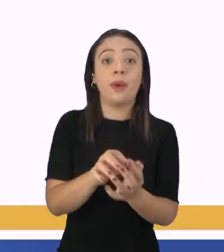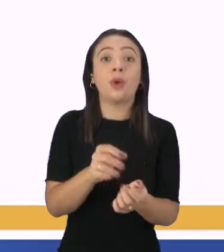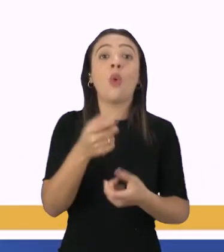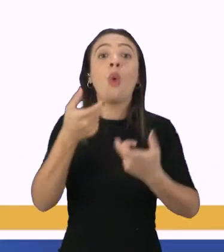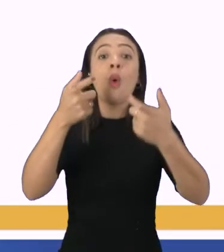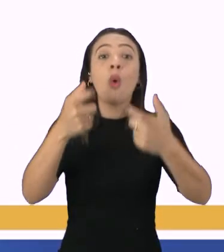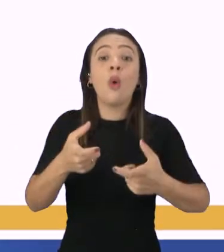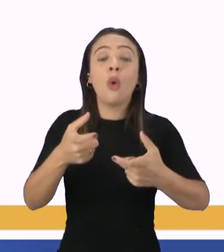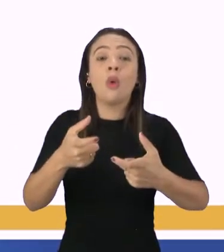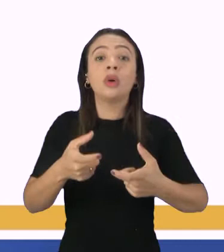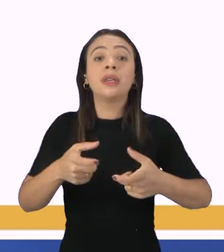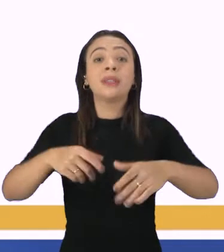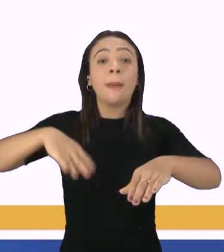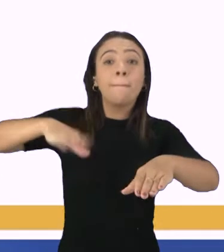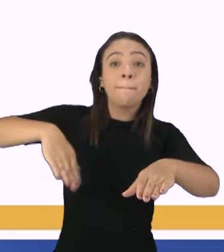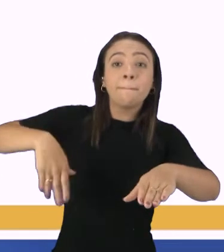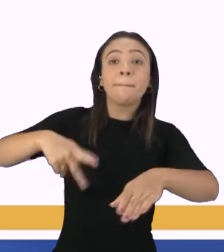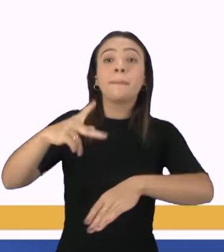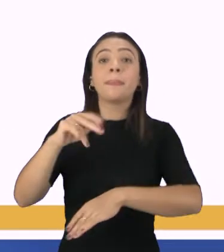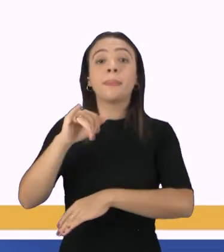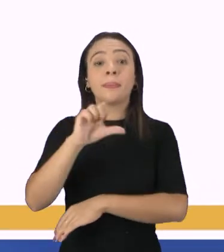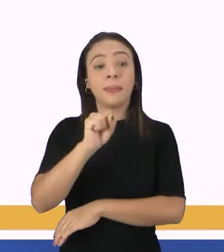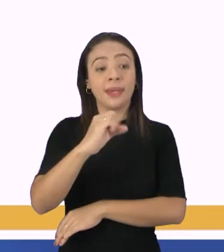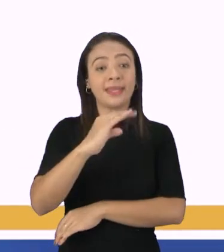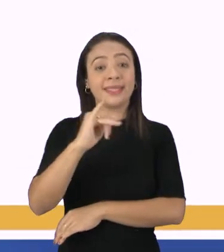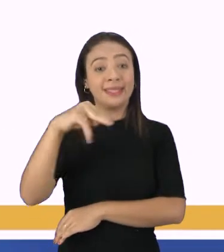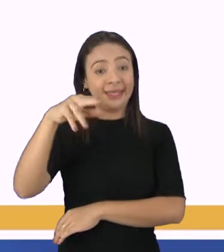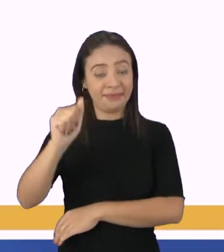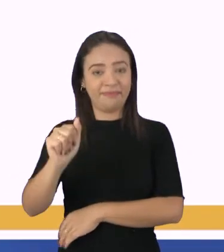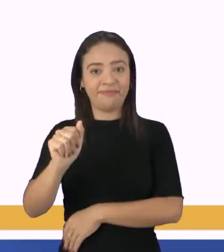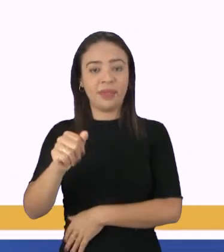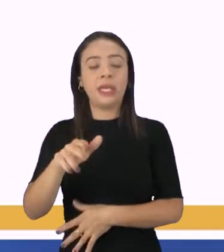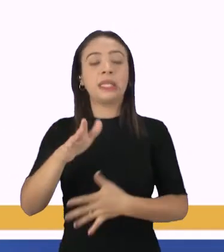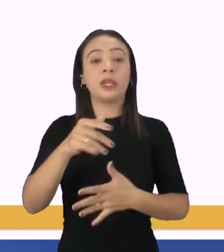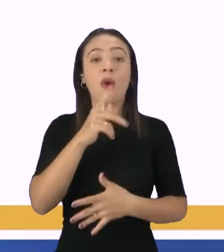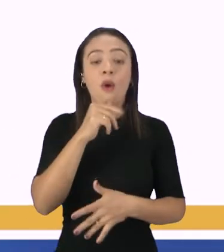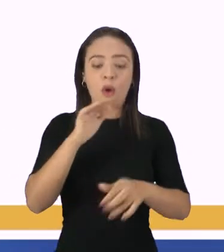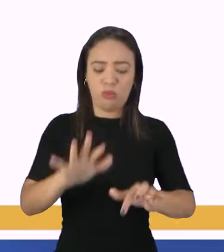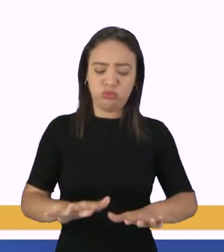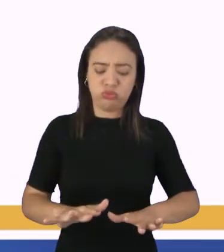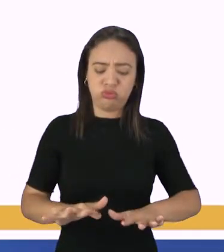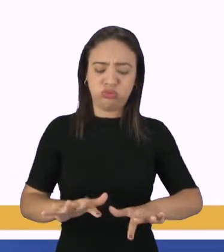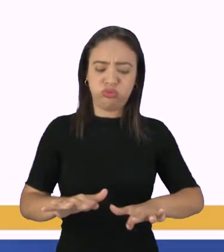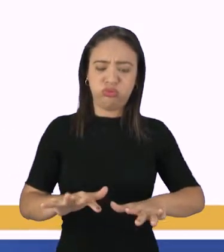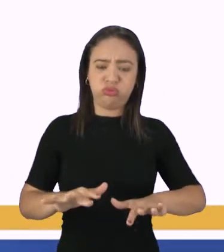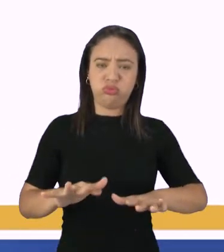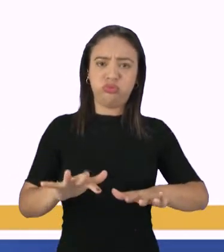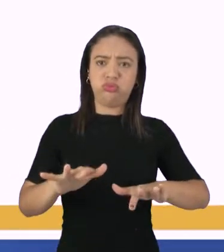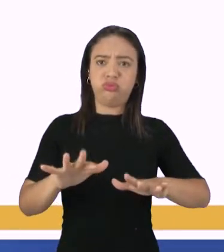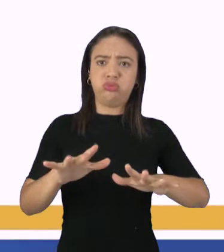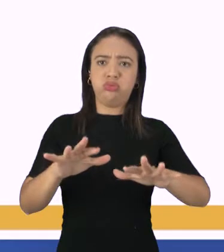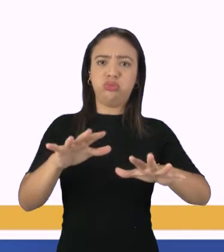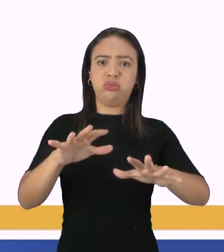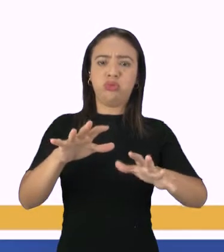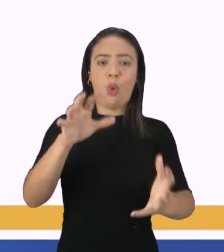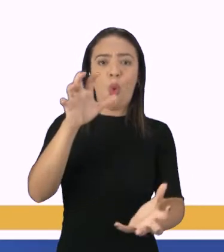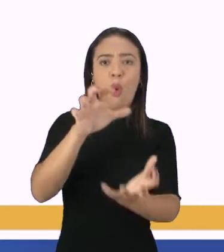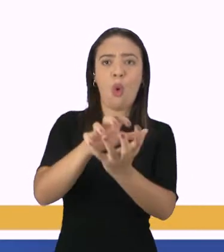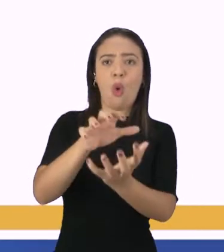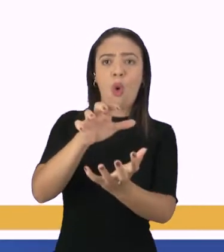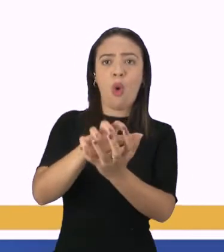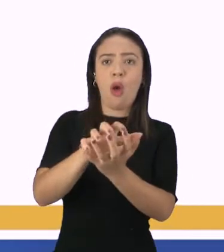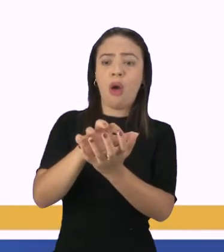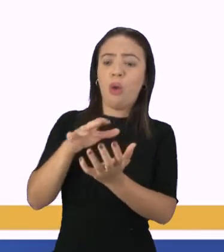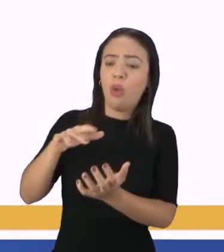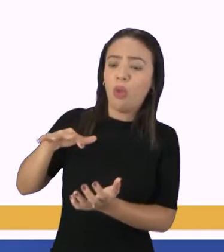piscina, no bairro Vila Ivonete. Por conta do transbordamento do Igarapé São Francisco, o animal acabou sendo